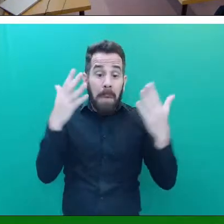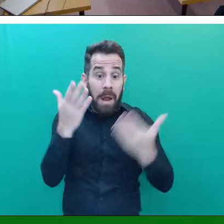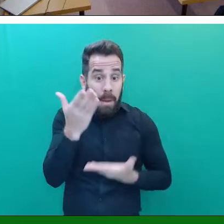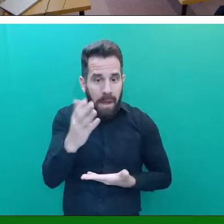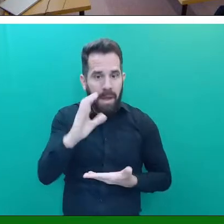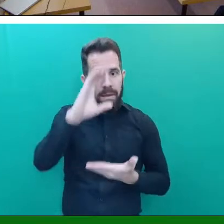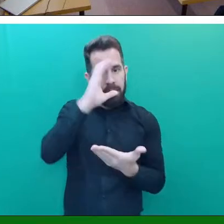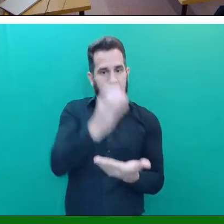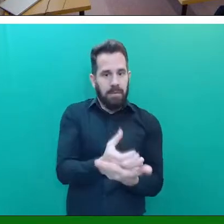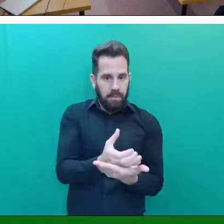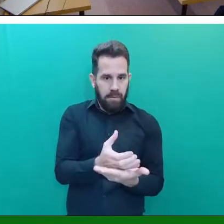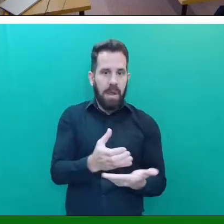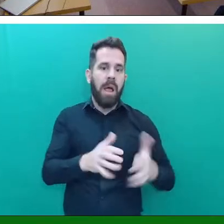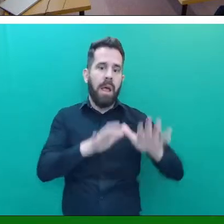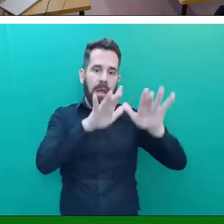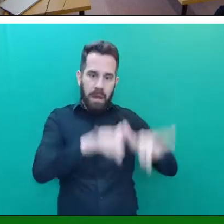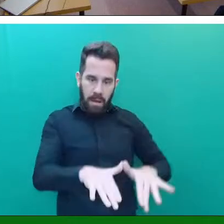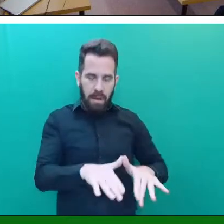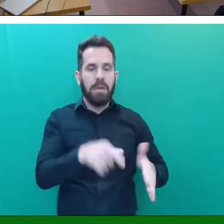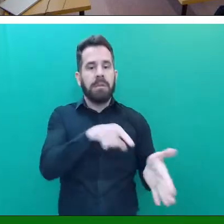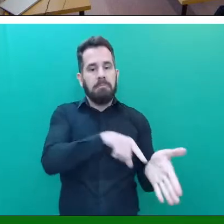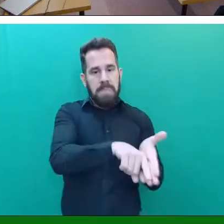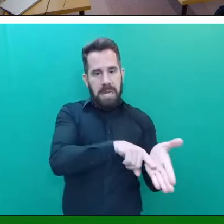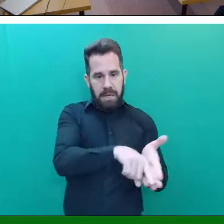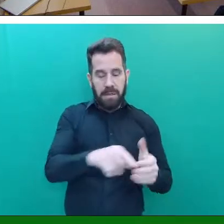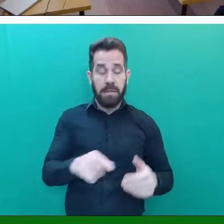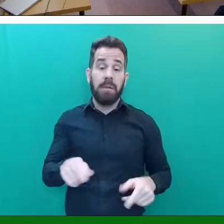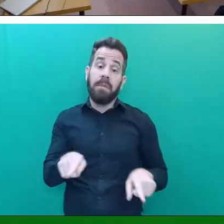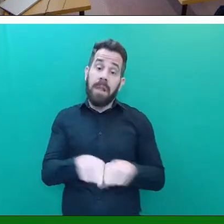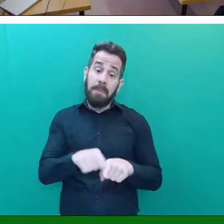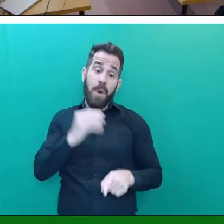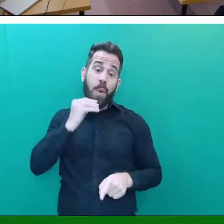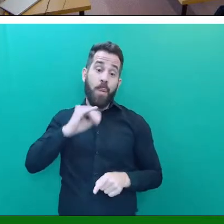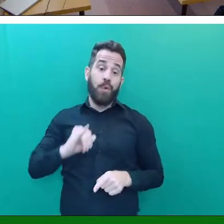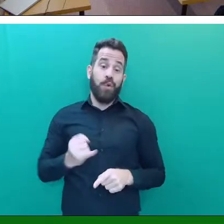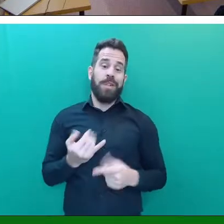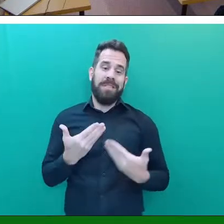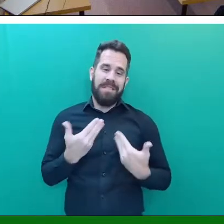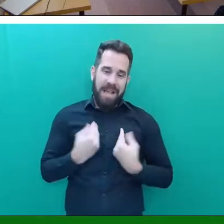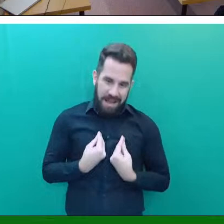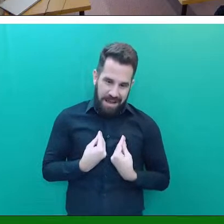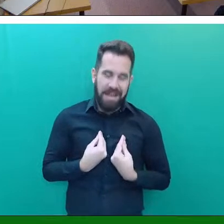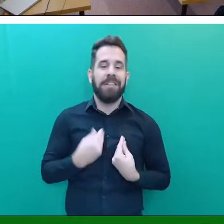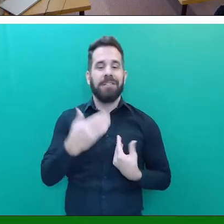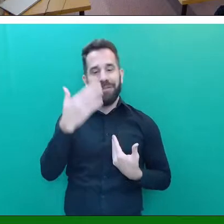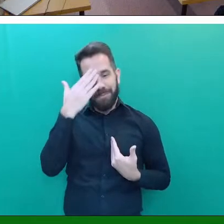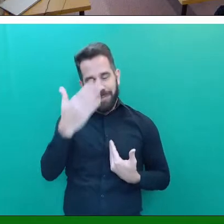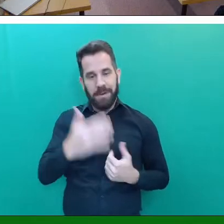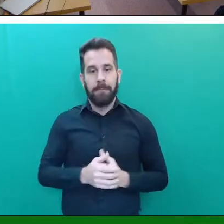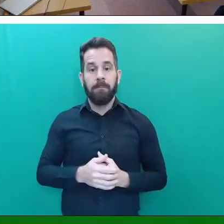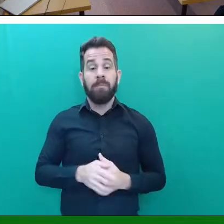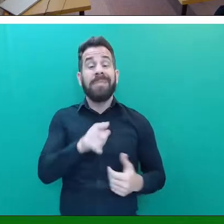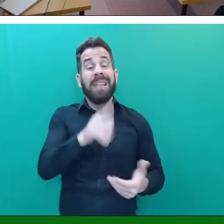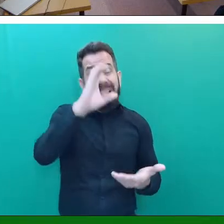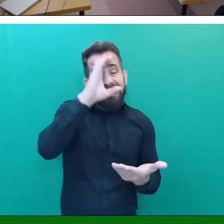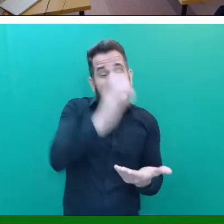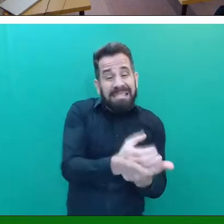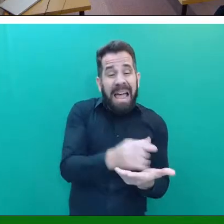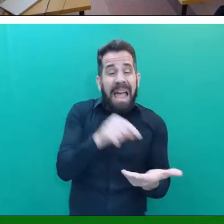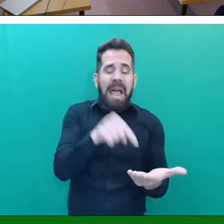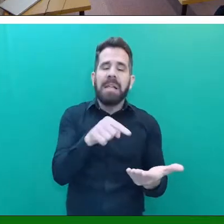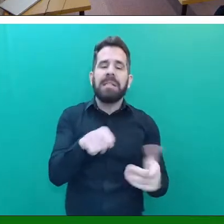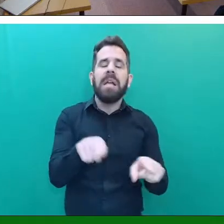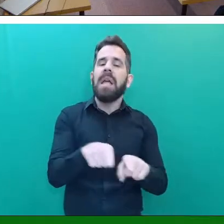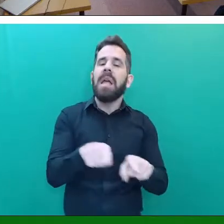oportunidade. Eu sempre falo que a tese é uma das primeiras fases, muitas vezes é a primeira fase